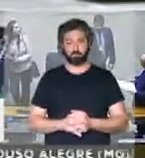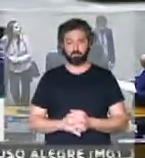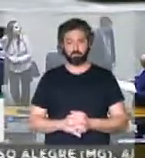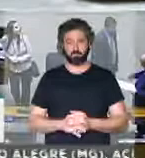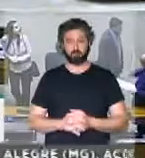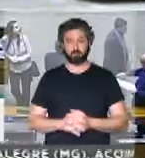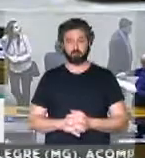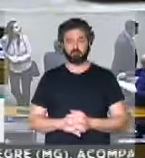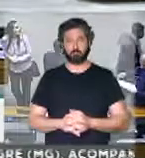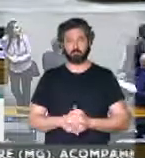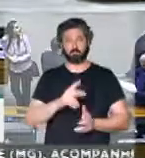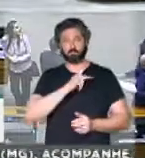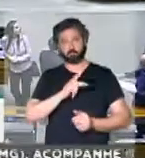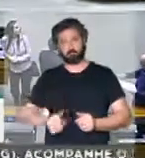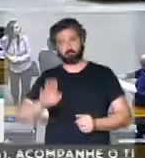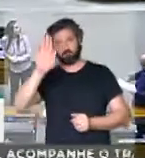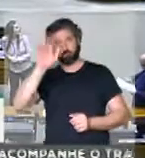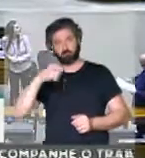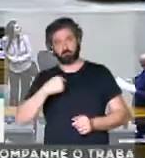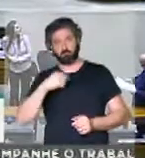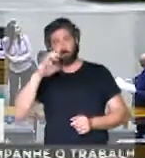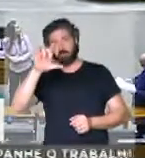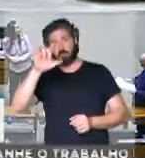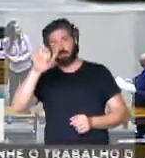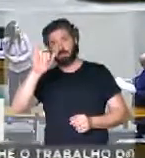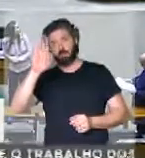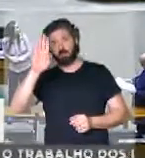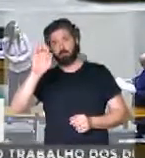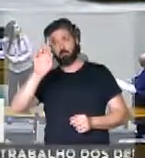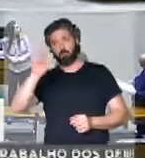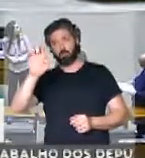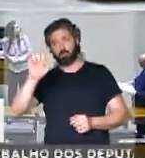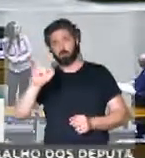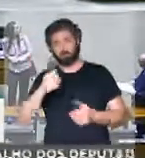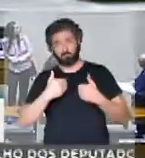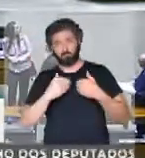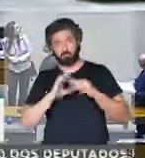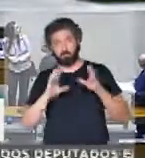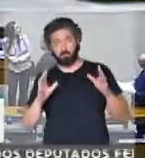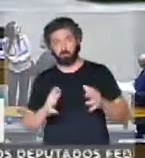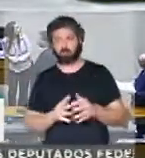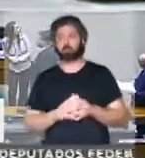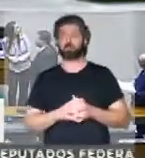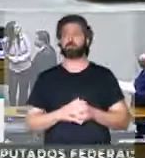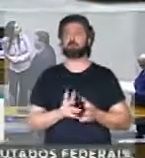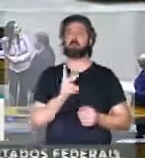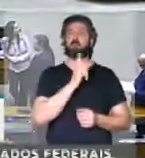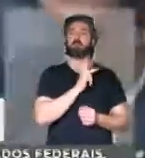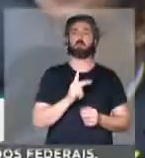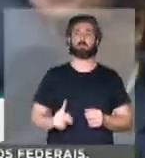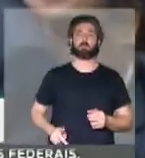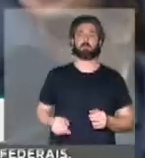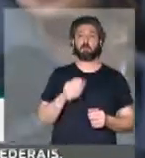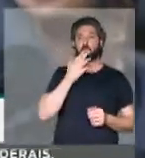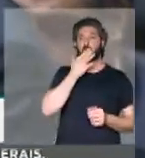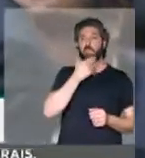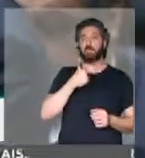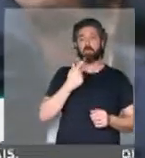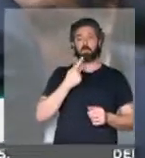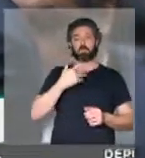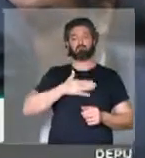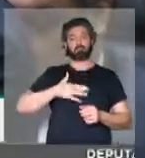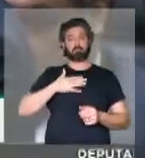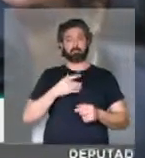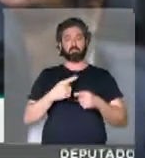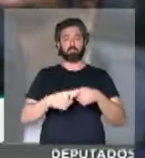deputado Eli Borges, Vossa Excelência me permite. Senhor presidente, eu registro a satisfação